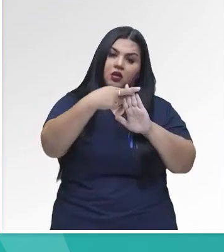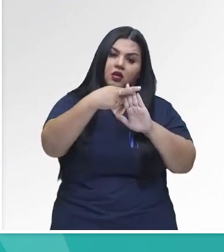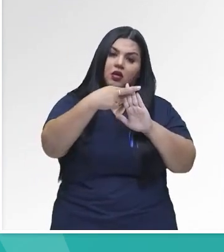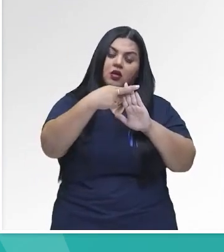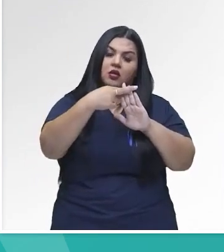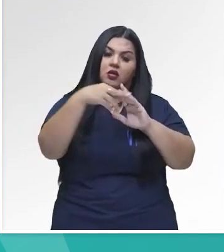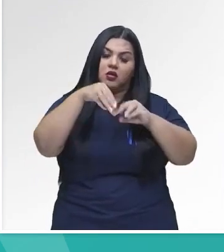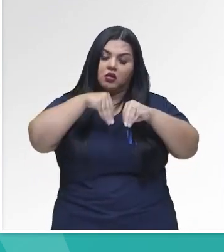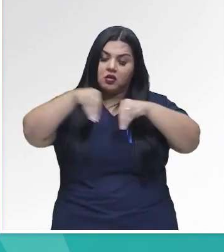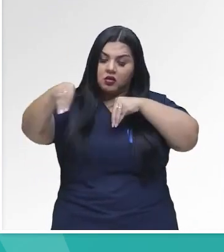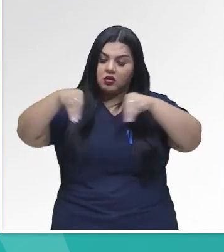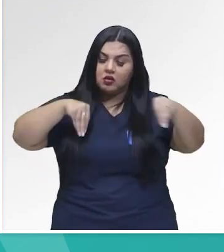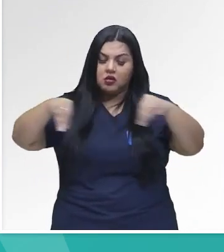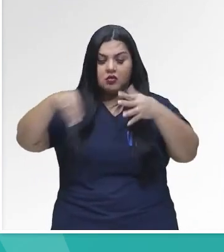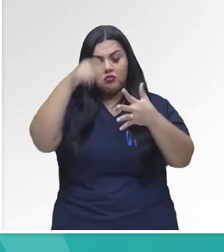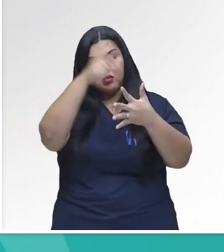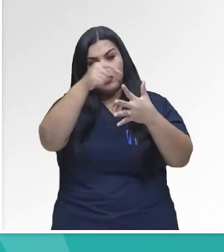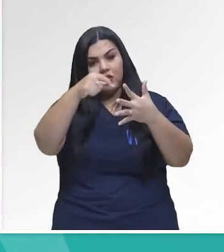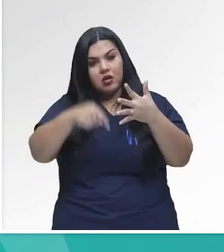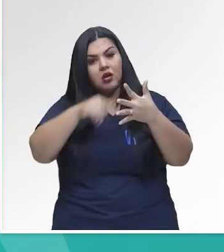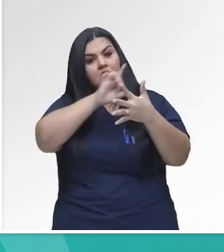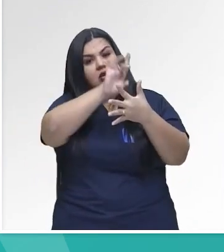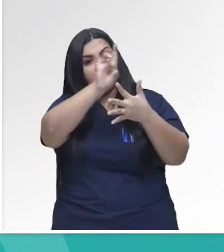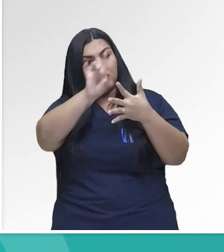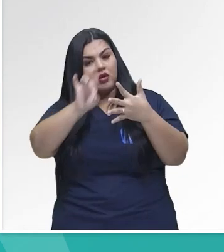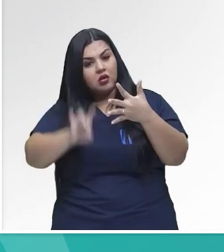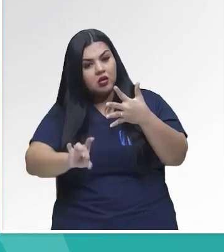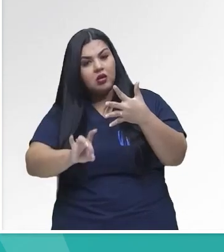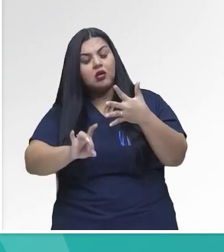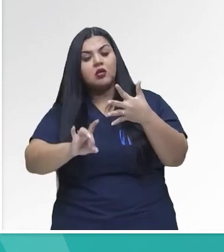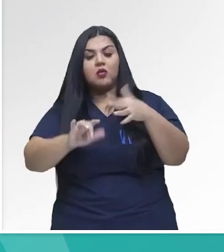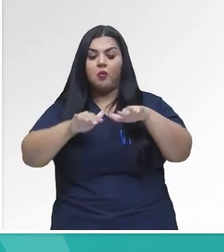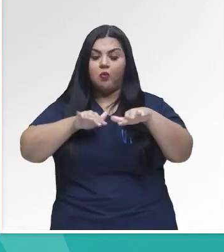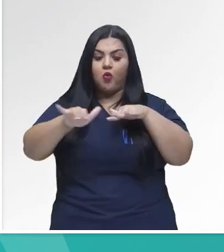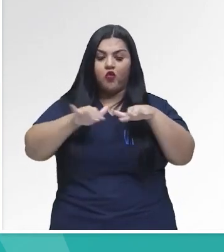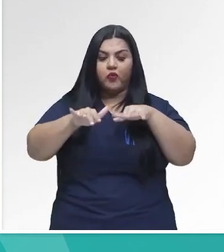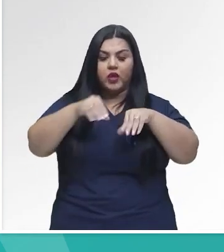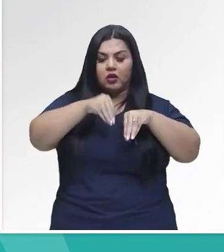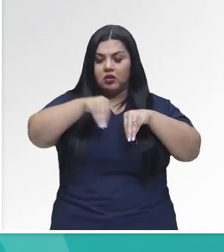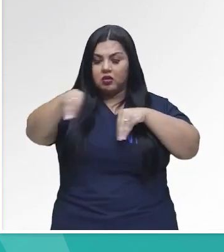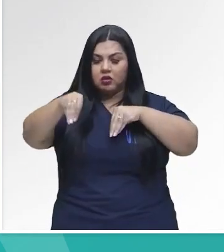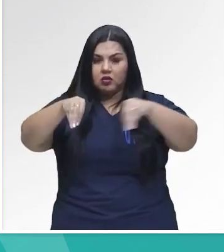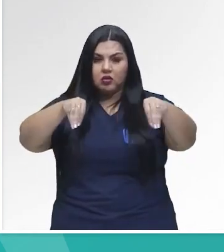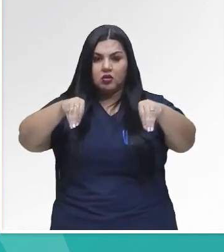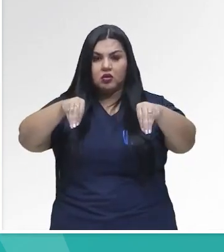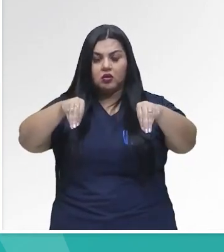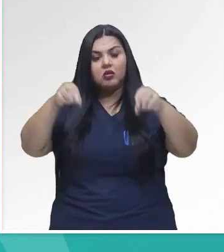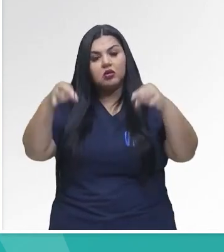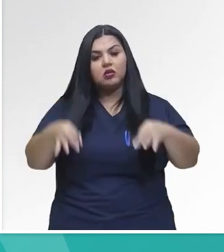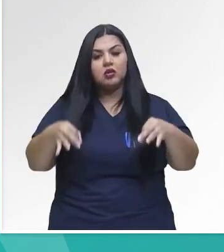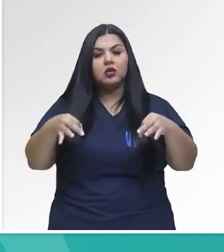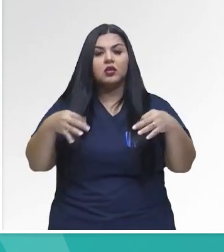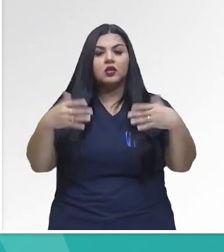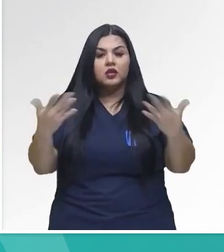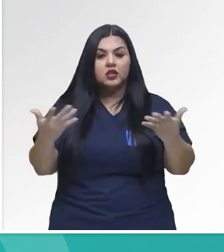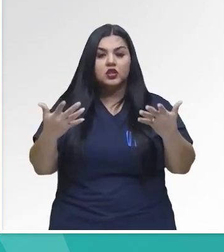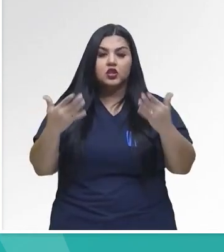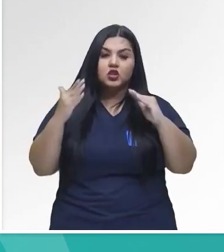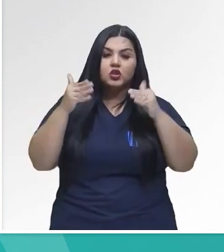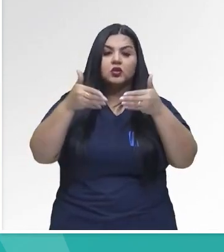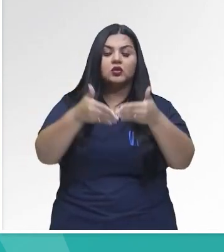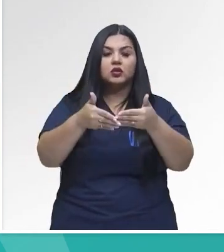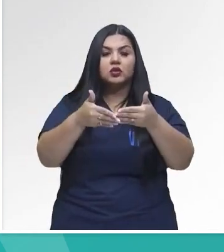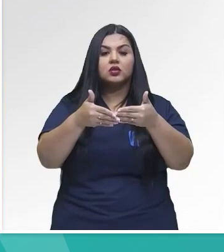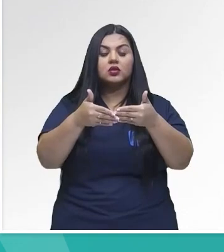as peças do xadrez, cada uma com sua movimentação, certo? Com sua peculiaridade.